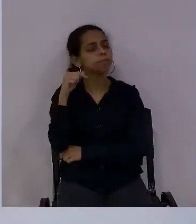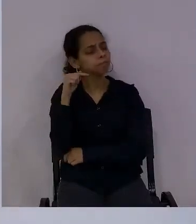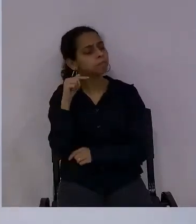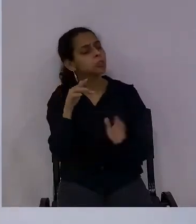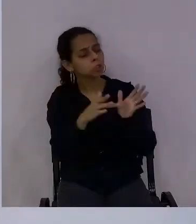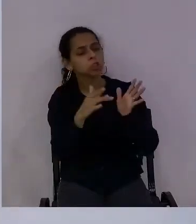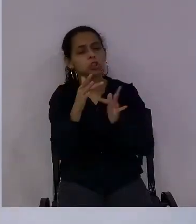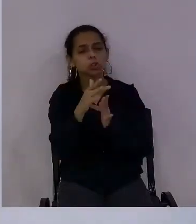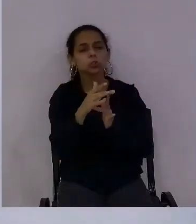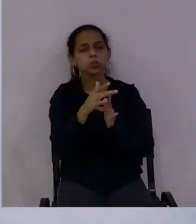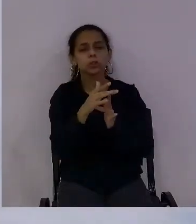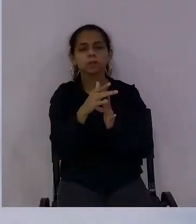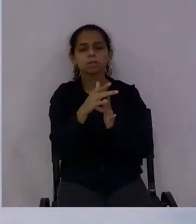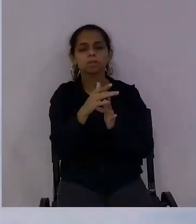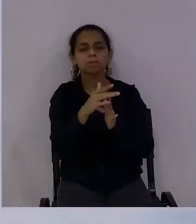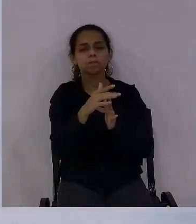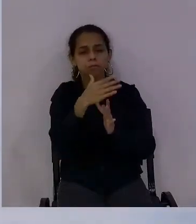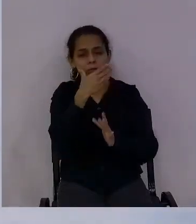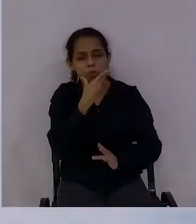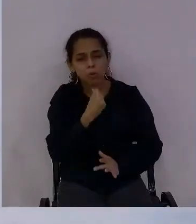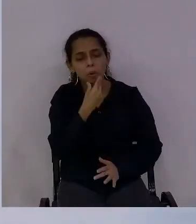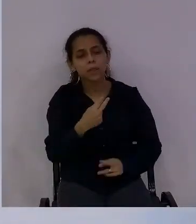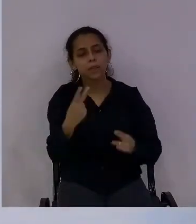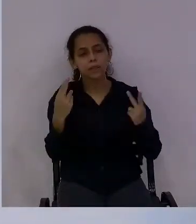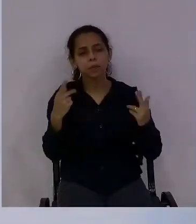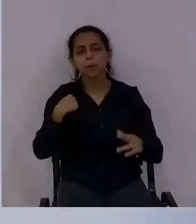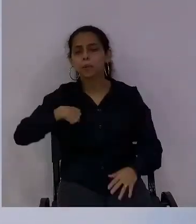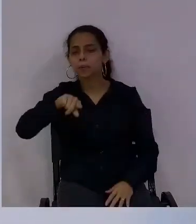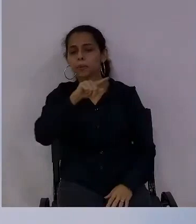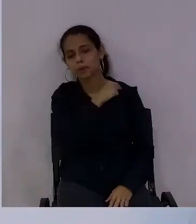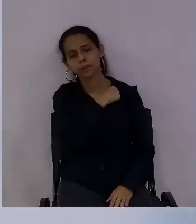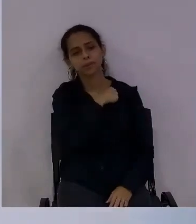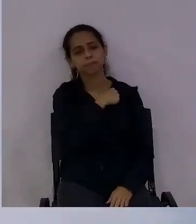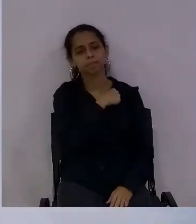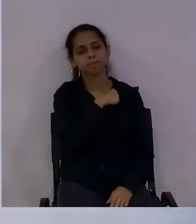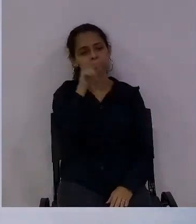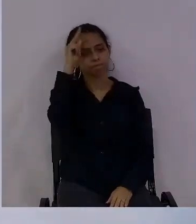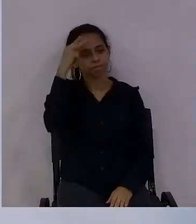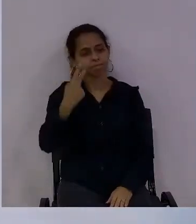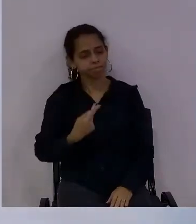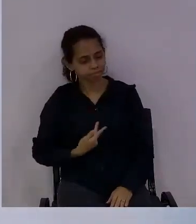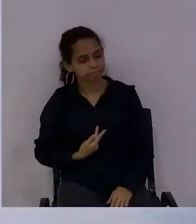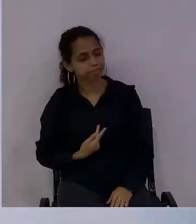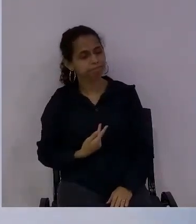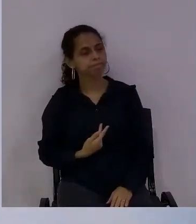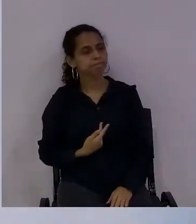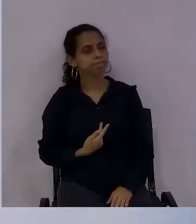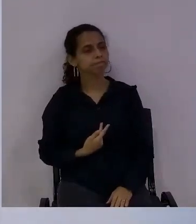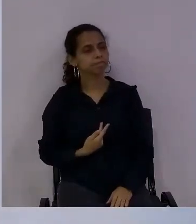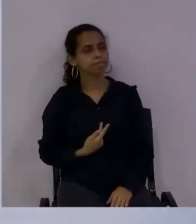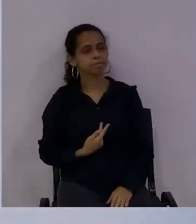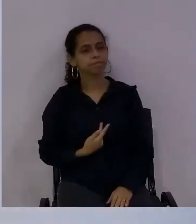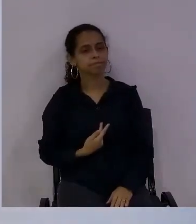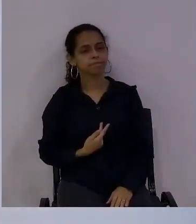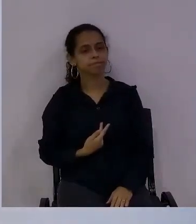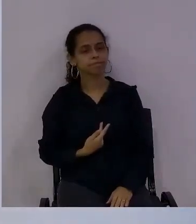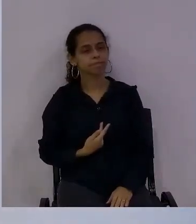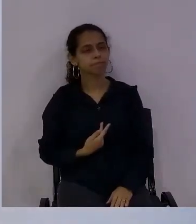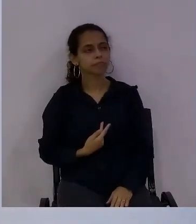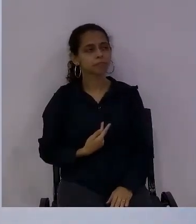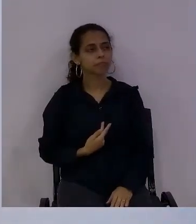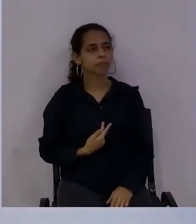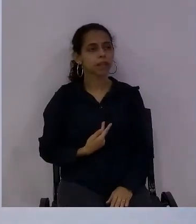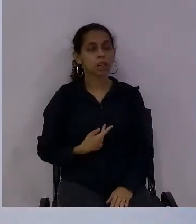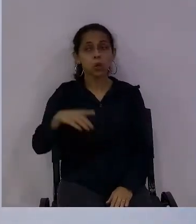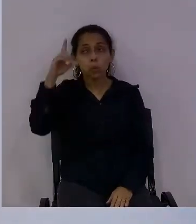é um de nós. Ao mesmo tempo em que ele é de fato transcendente, é o